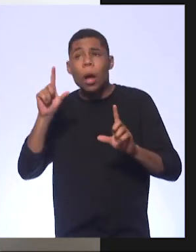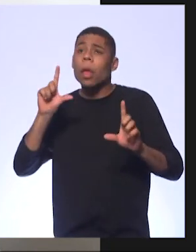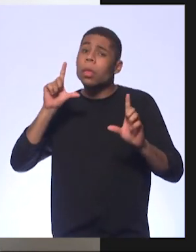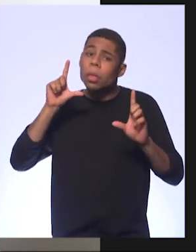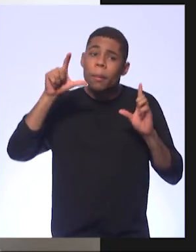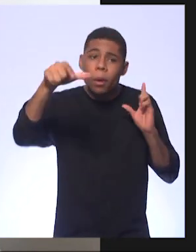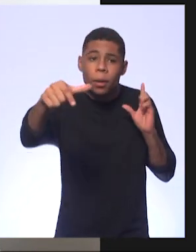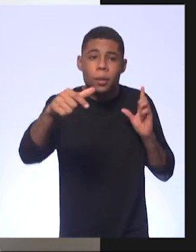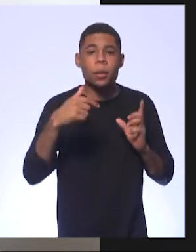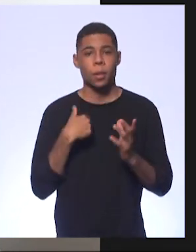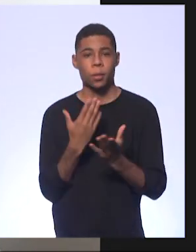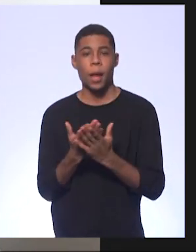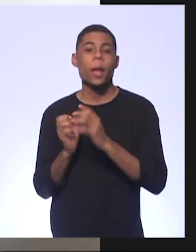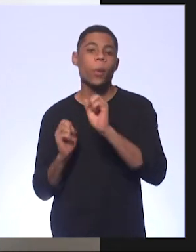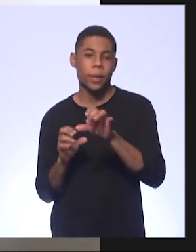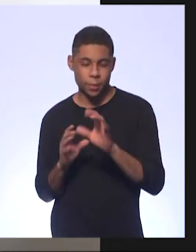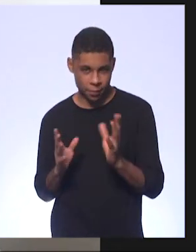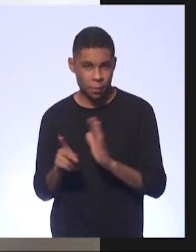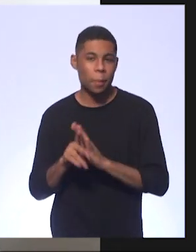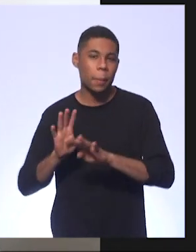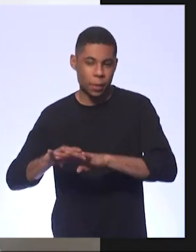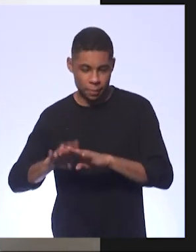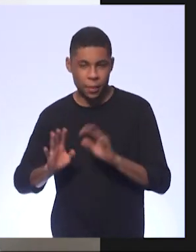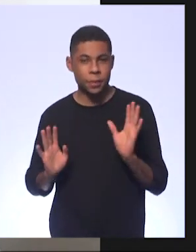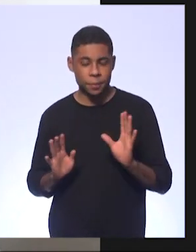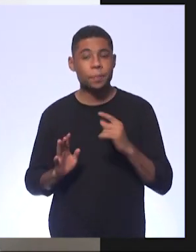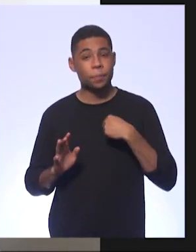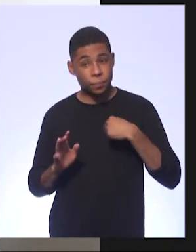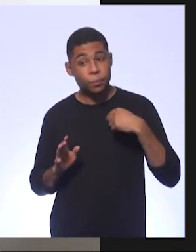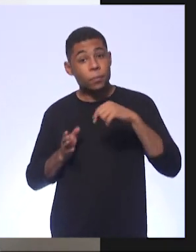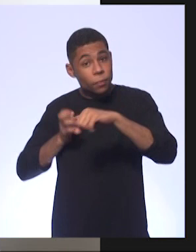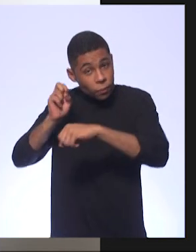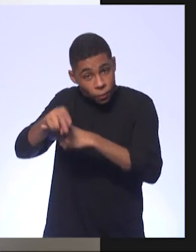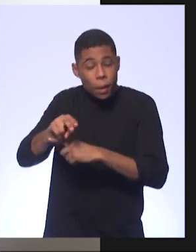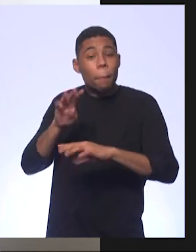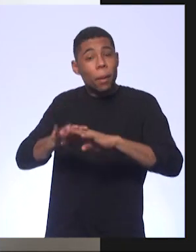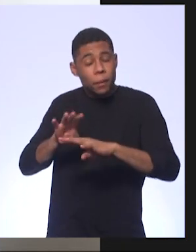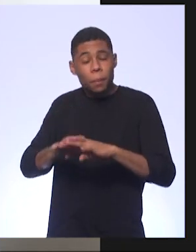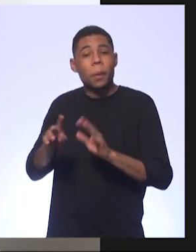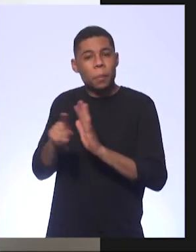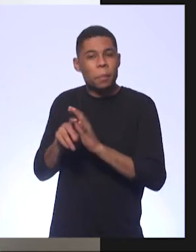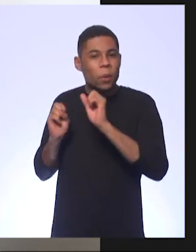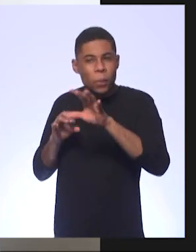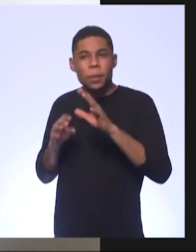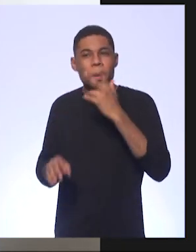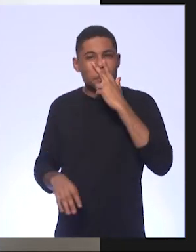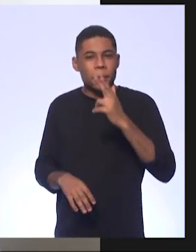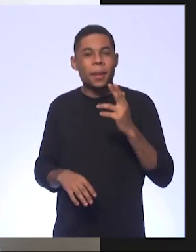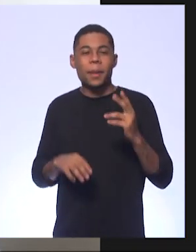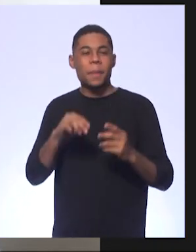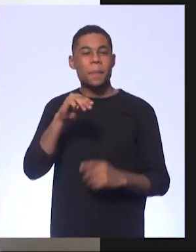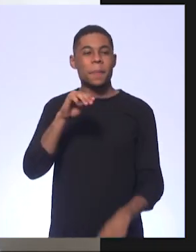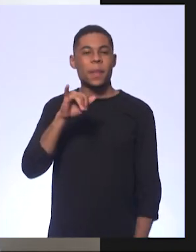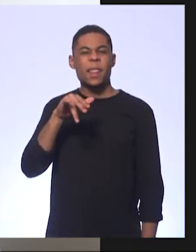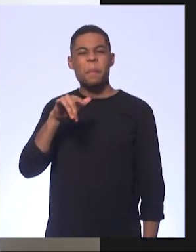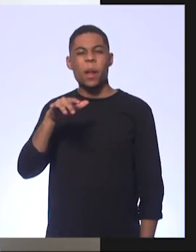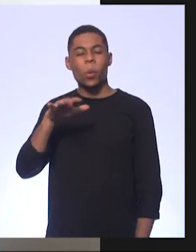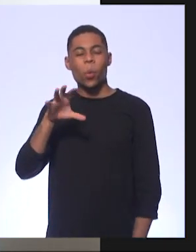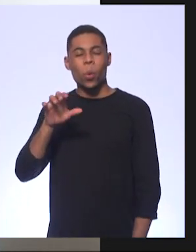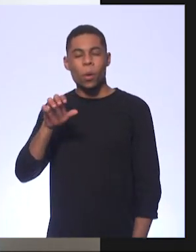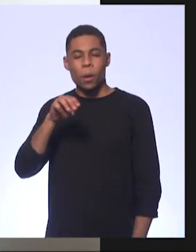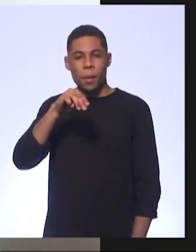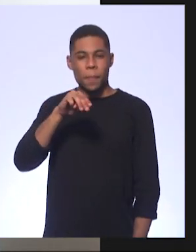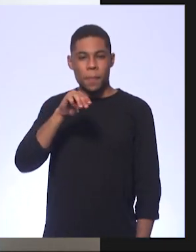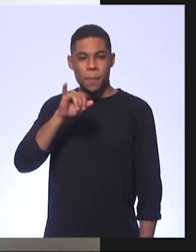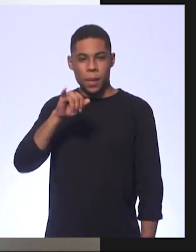eu estudei educação. Eu fui para a educação, como a gente diz aqui em Minas, de mala e cuia. Então, eu penso